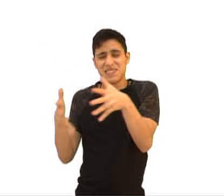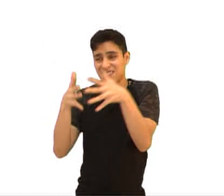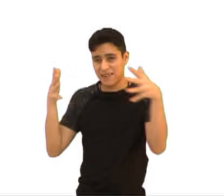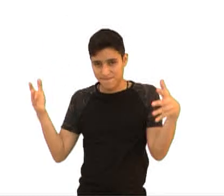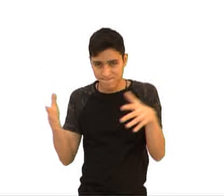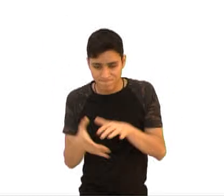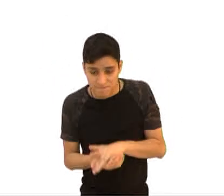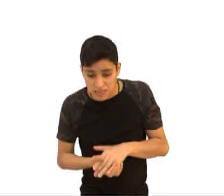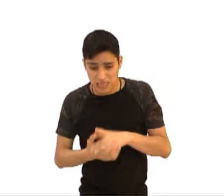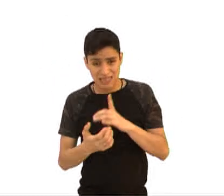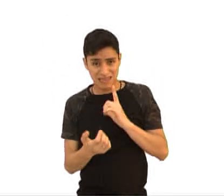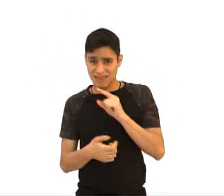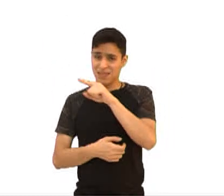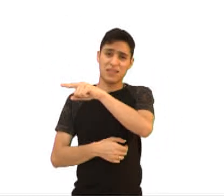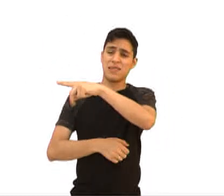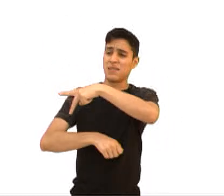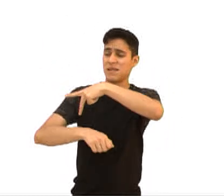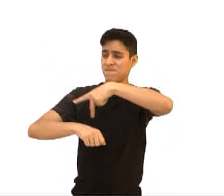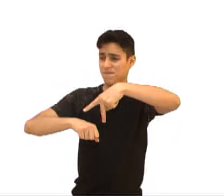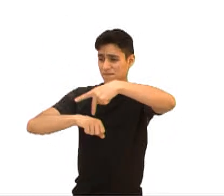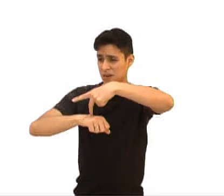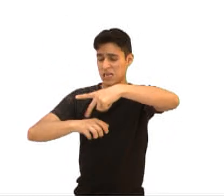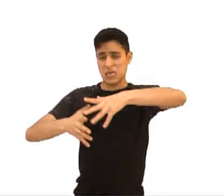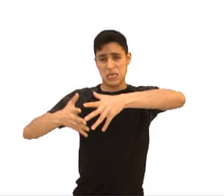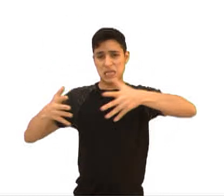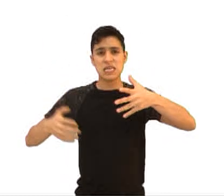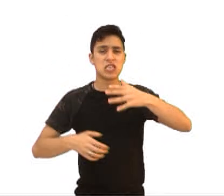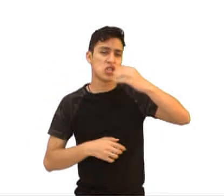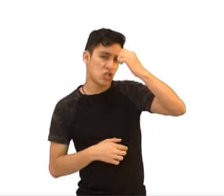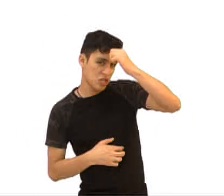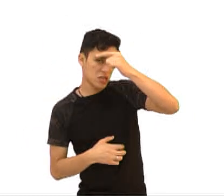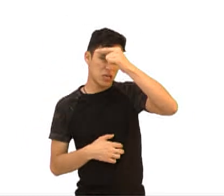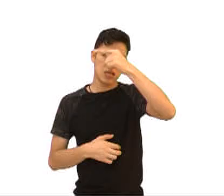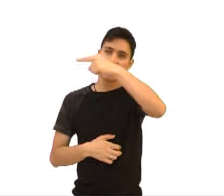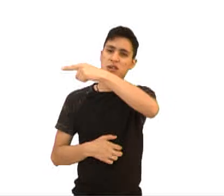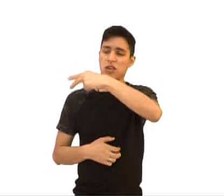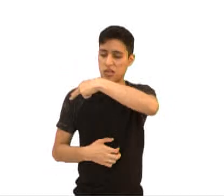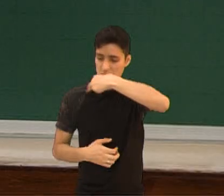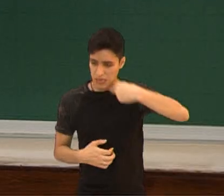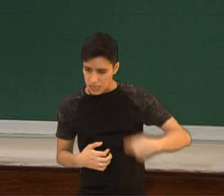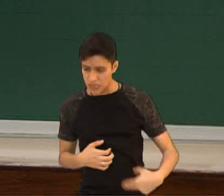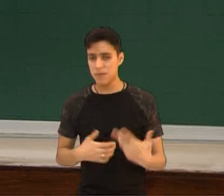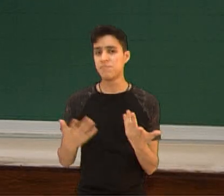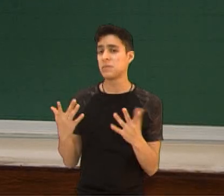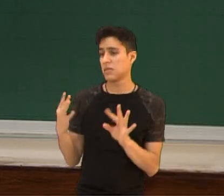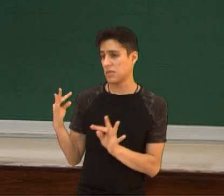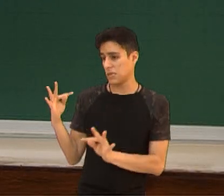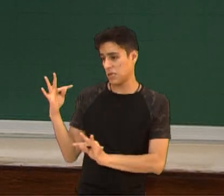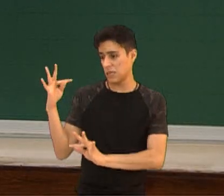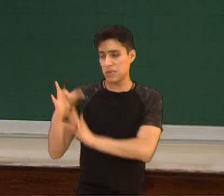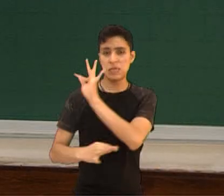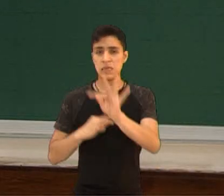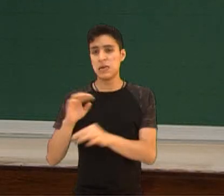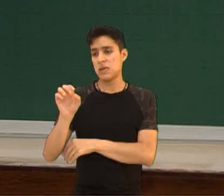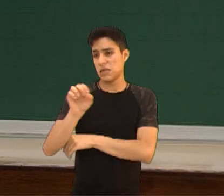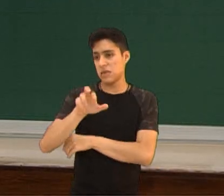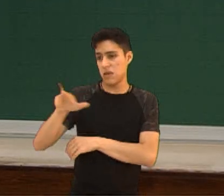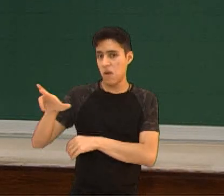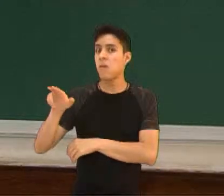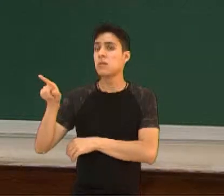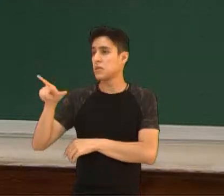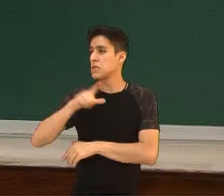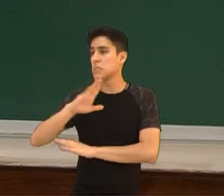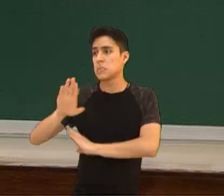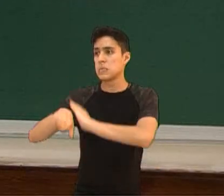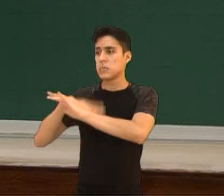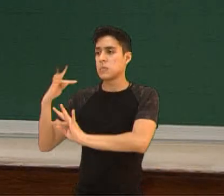com populações gigantescas, Índia e China, desenvolvimento tecnológico no Extremo Oriente, o que eu já não tenho na Ásia Central,